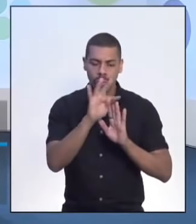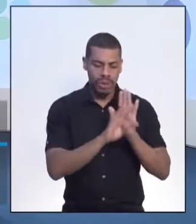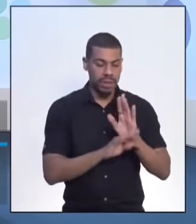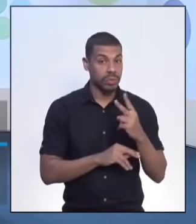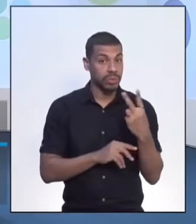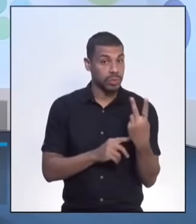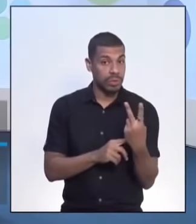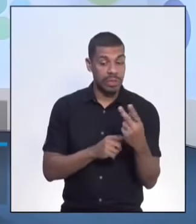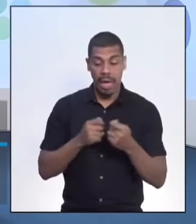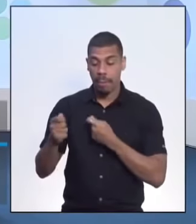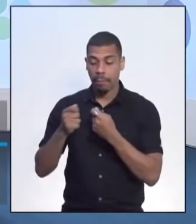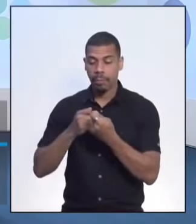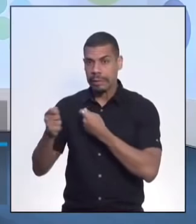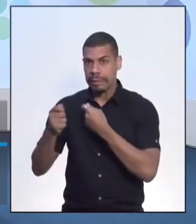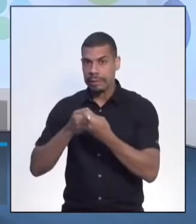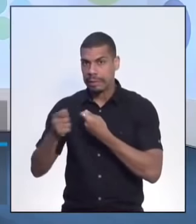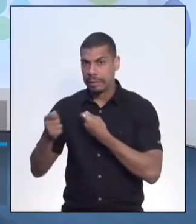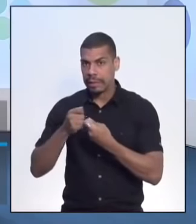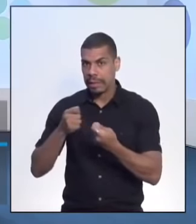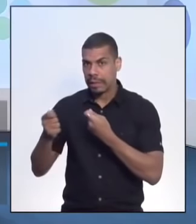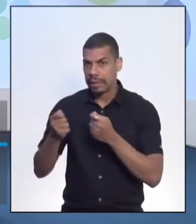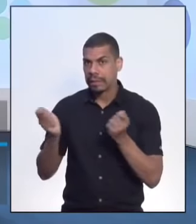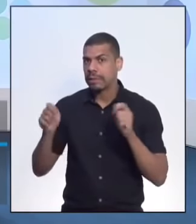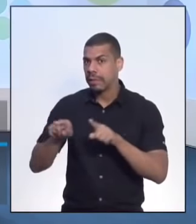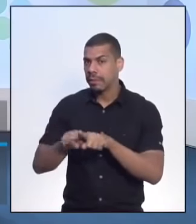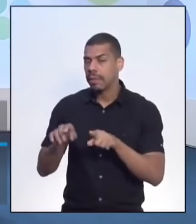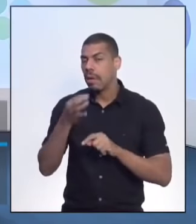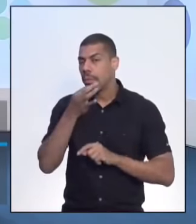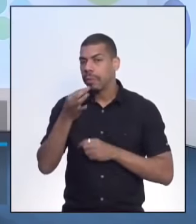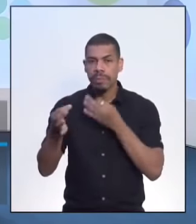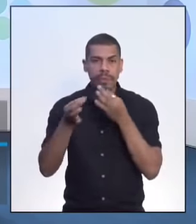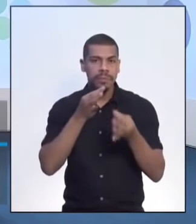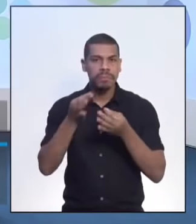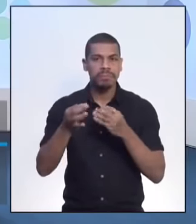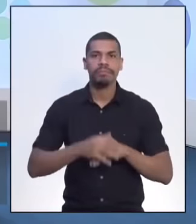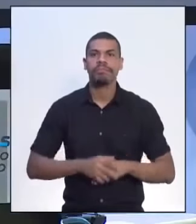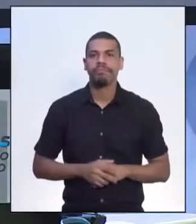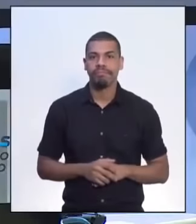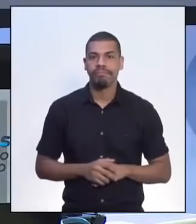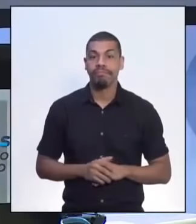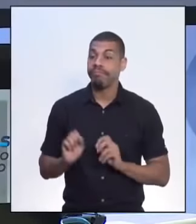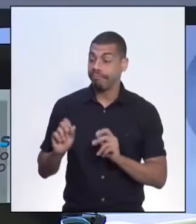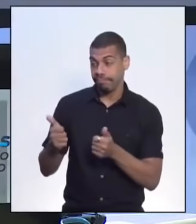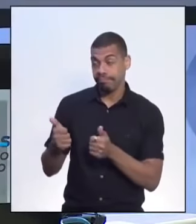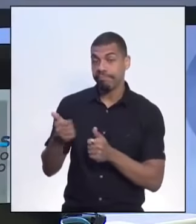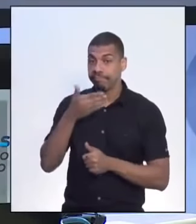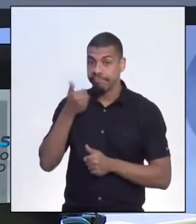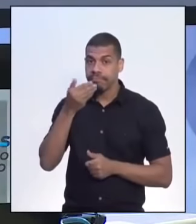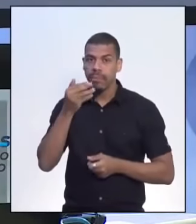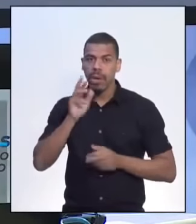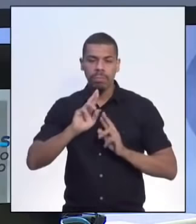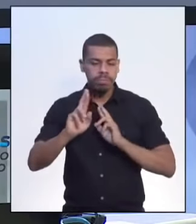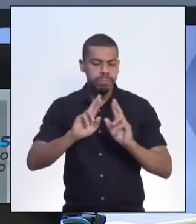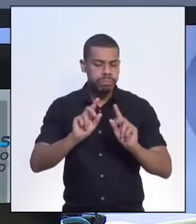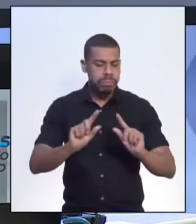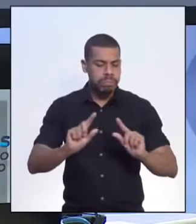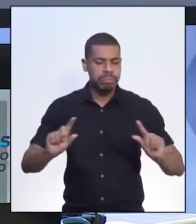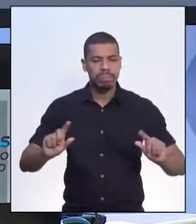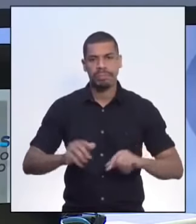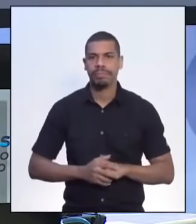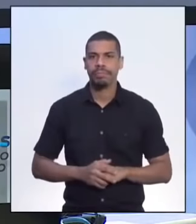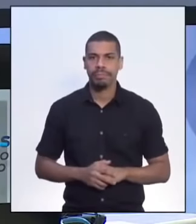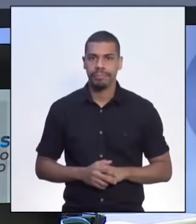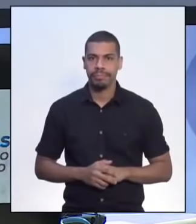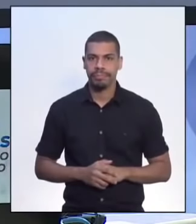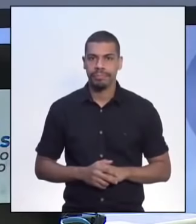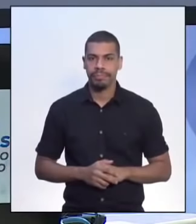que é reportagem, e onde dá a opinião. Ela... Ok, tentou elaborar melhor. Ok, então tem lá. A autora